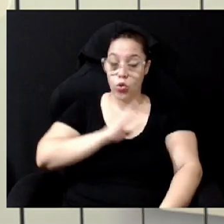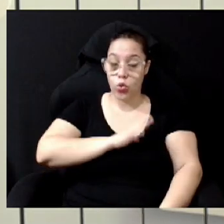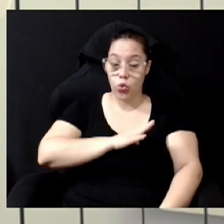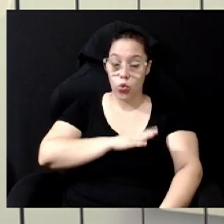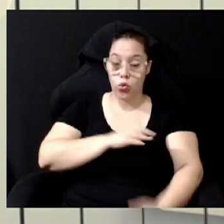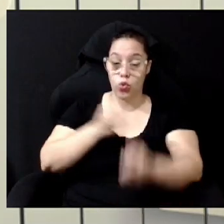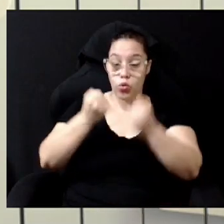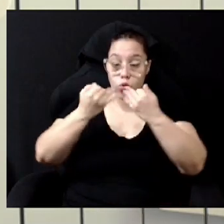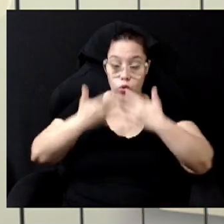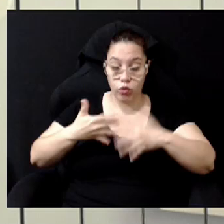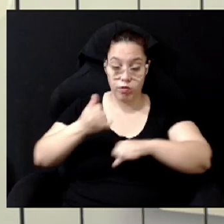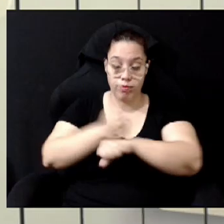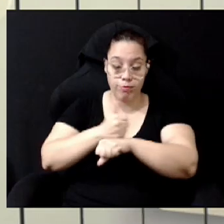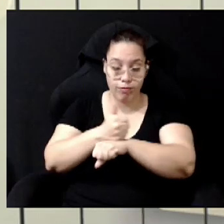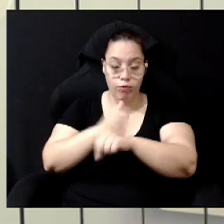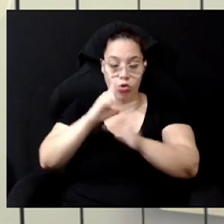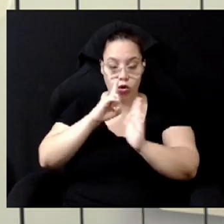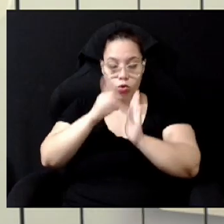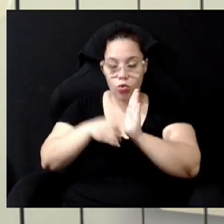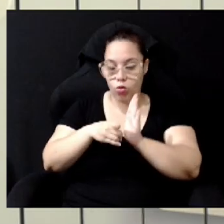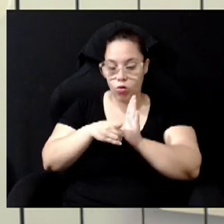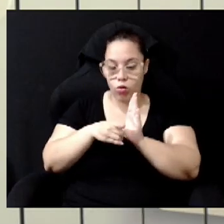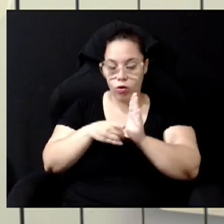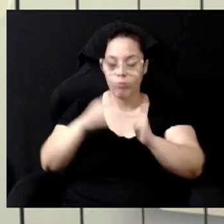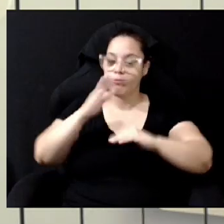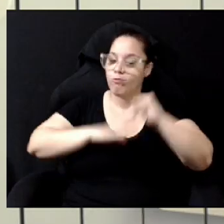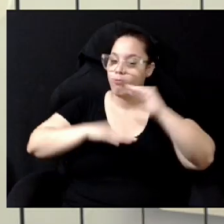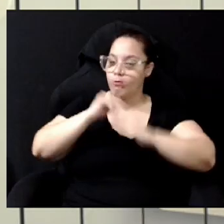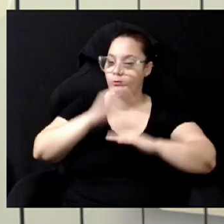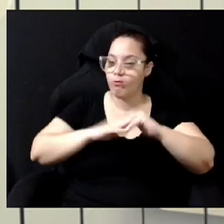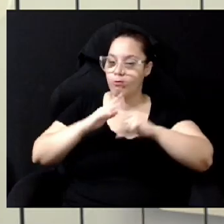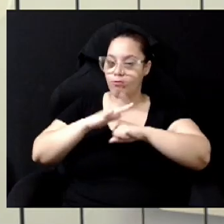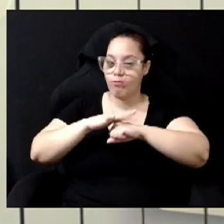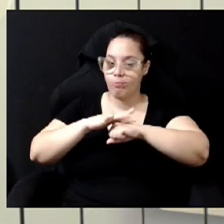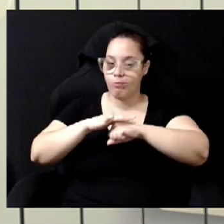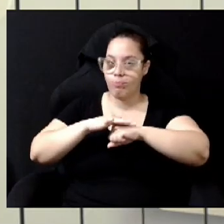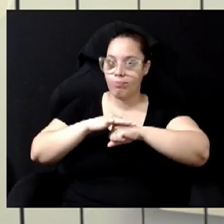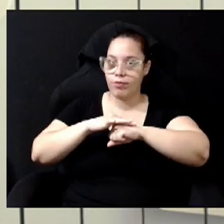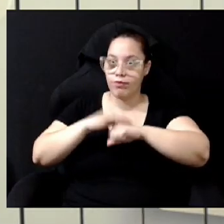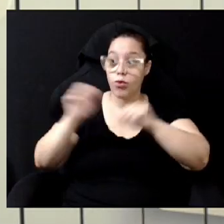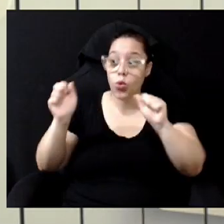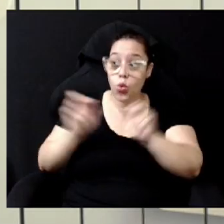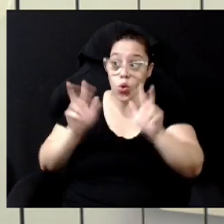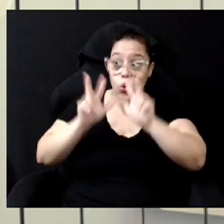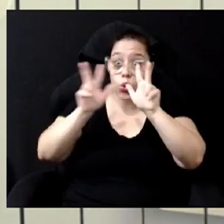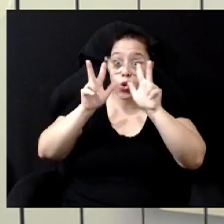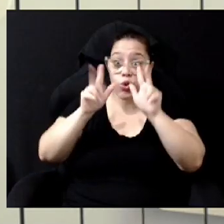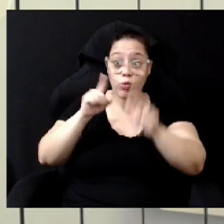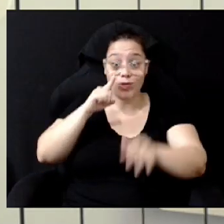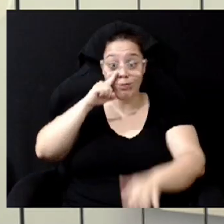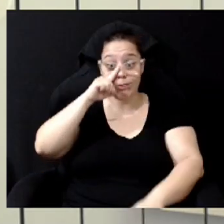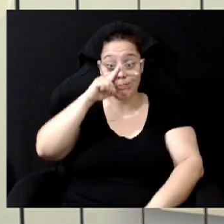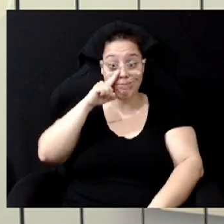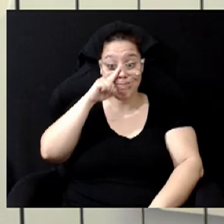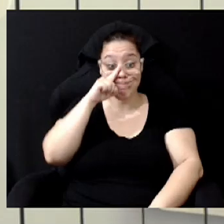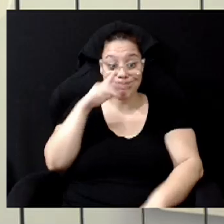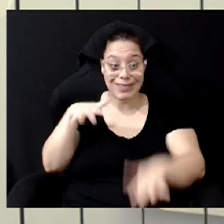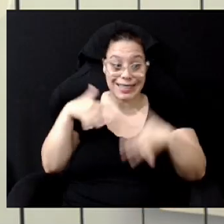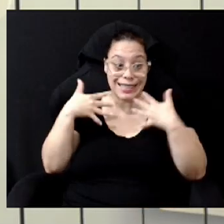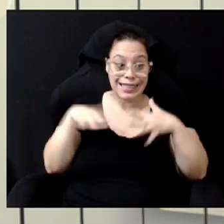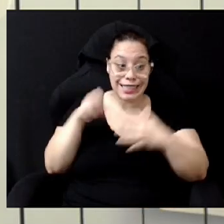é feito o diagnóstico e tratamento da doença e alertar sobre os riscos da forma grave da